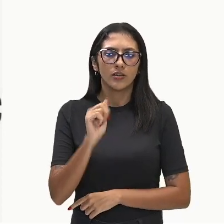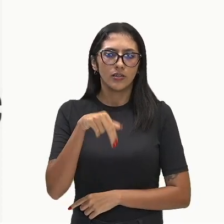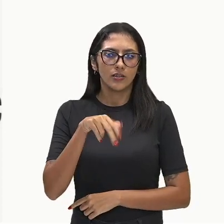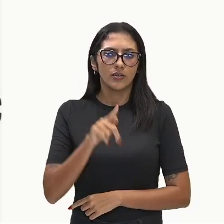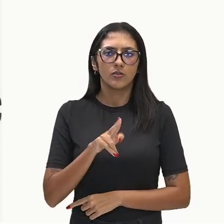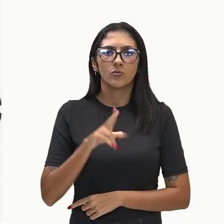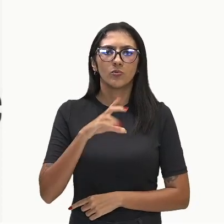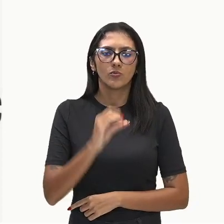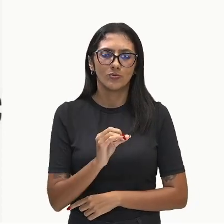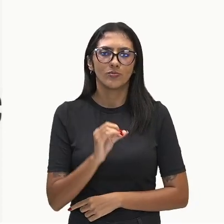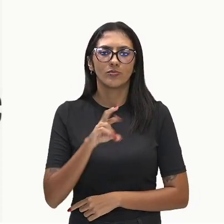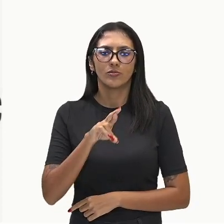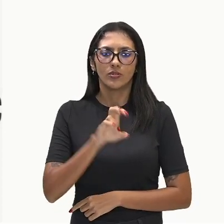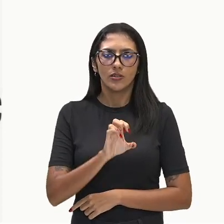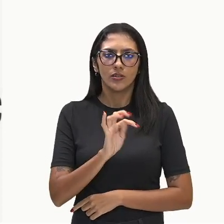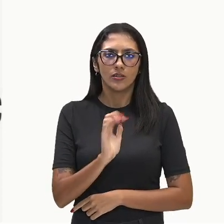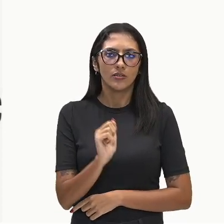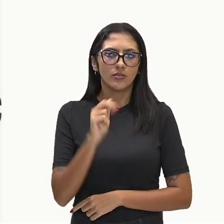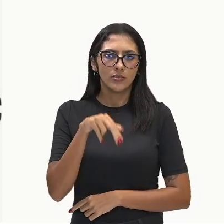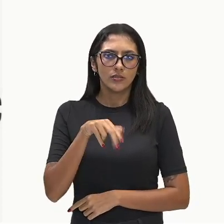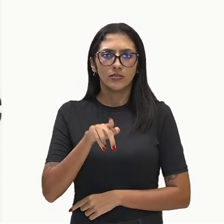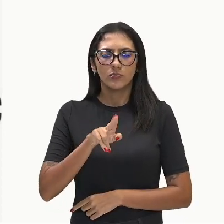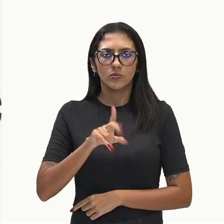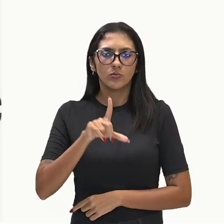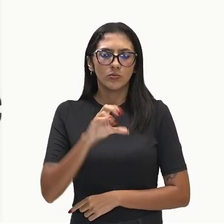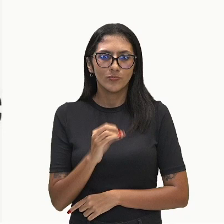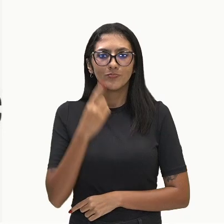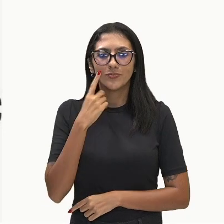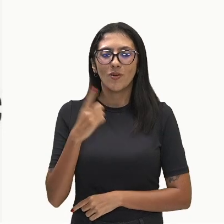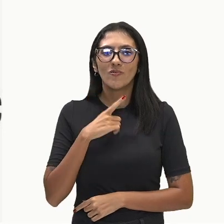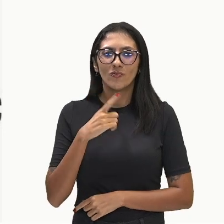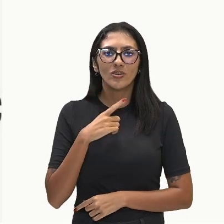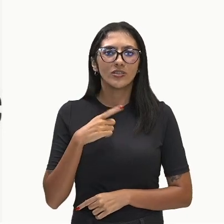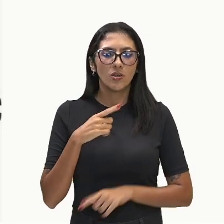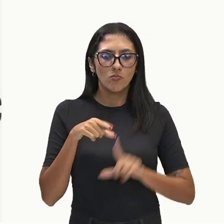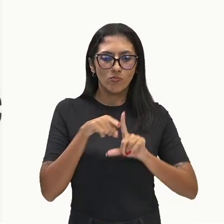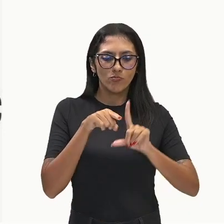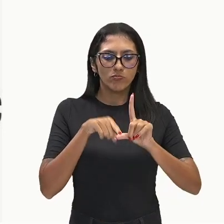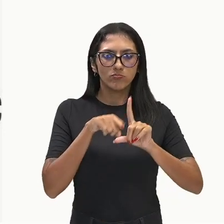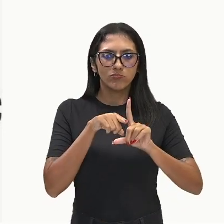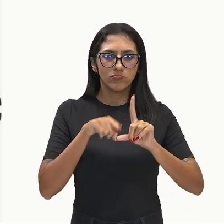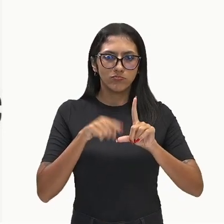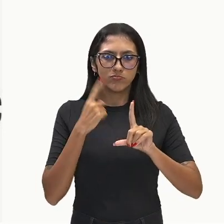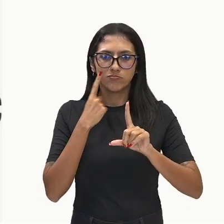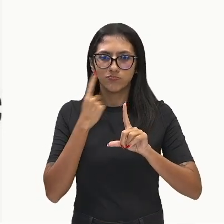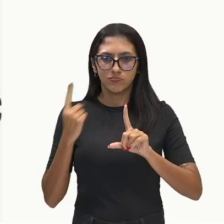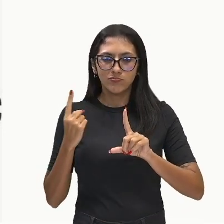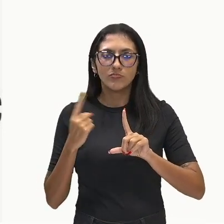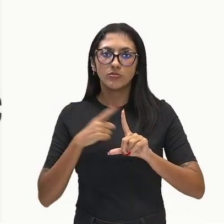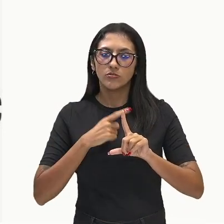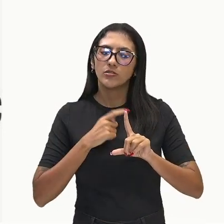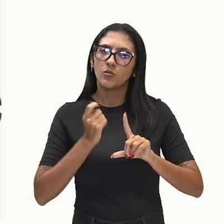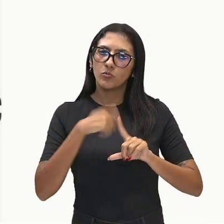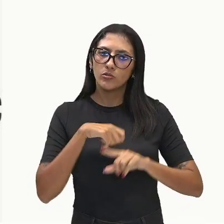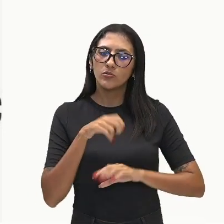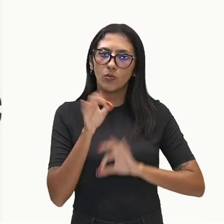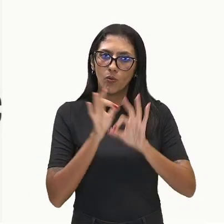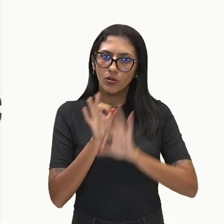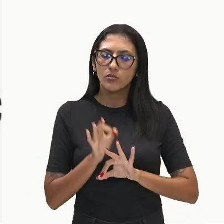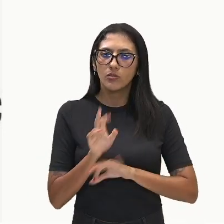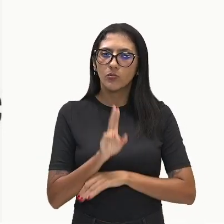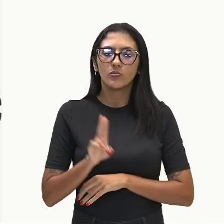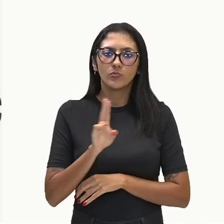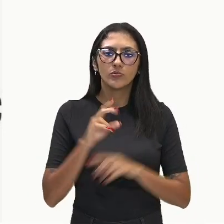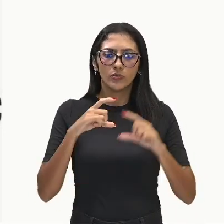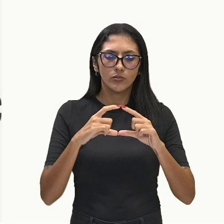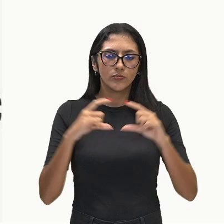Aqui está o ângulo de 90 graus. E aí a gente vai poder aplicar o Teorema de Pitágoras. Onde? Quem